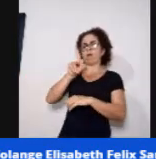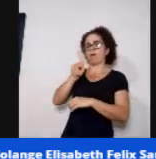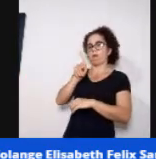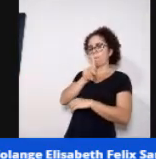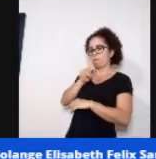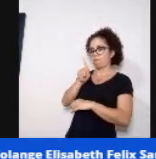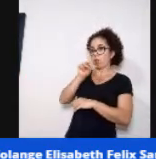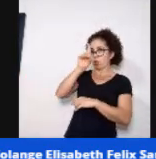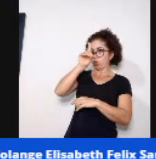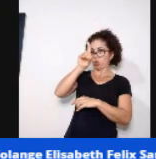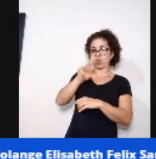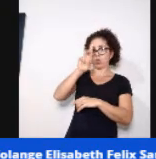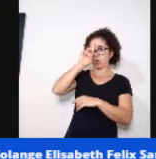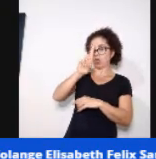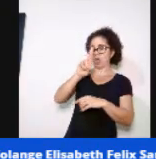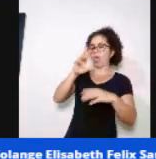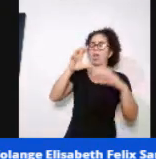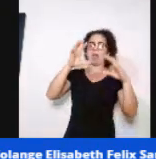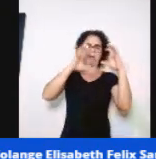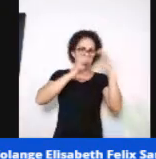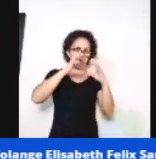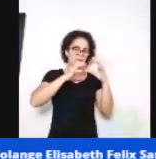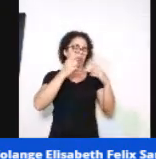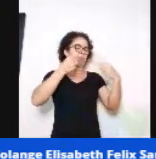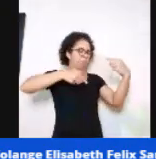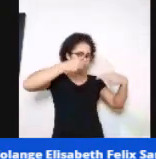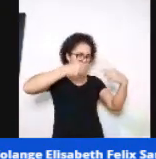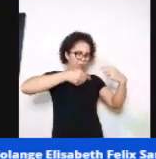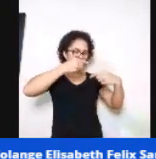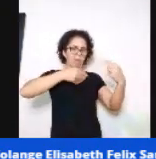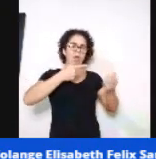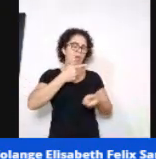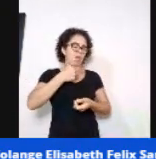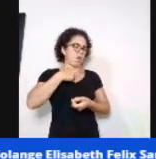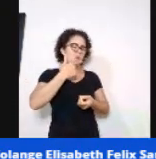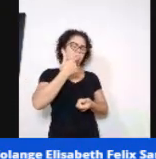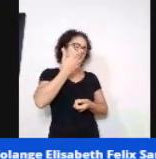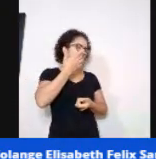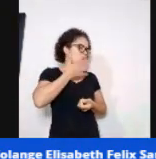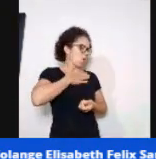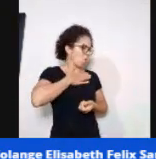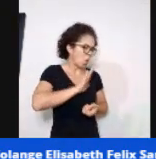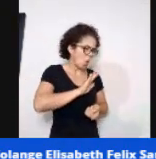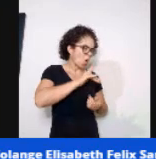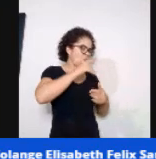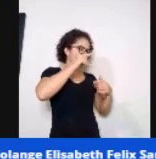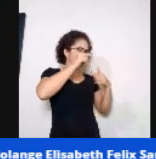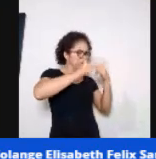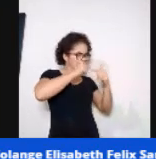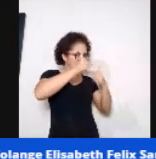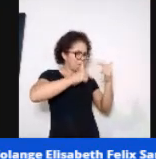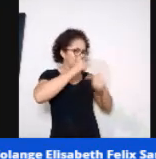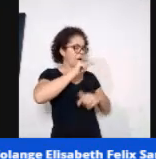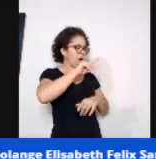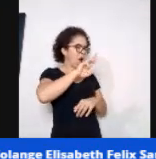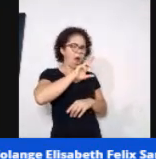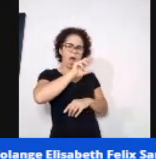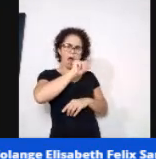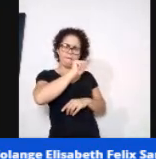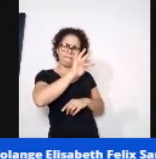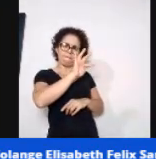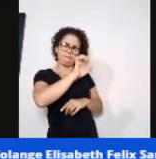do trabalho que o professor Rafael está desenvolvendo. Vou desligá-lo. Você deu oportunidade para o Rafael saber de alguma coisa? Ou para o